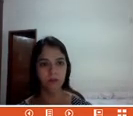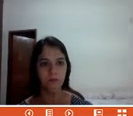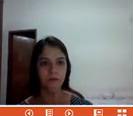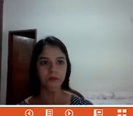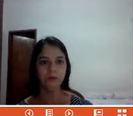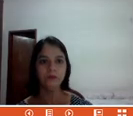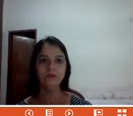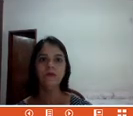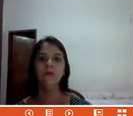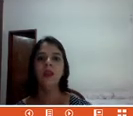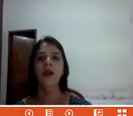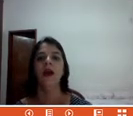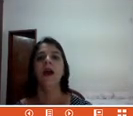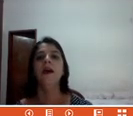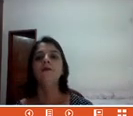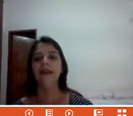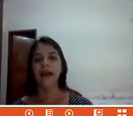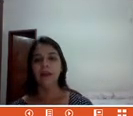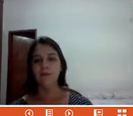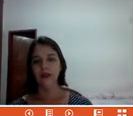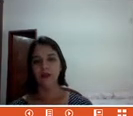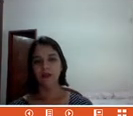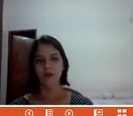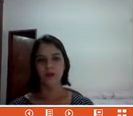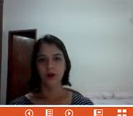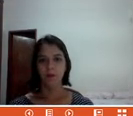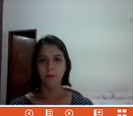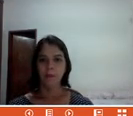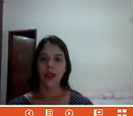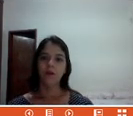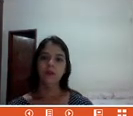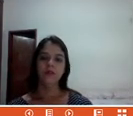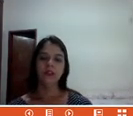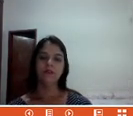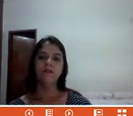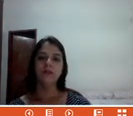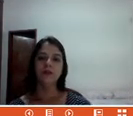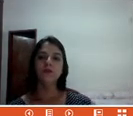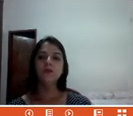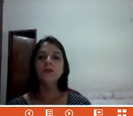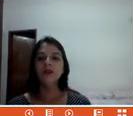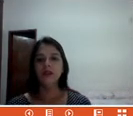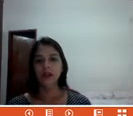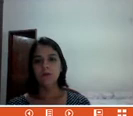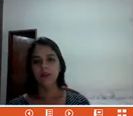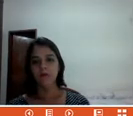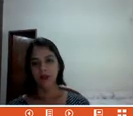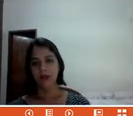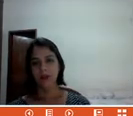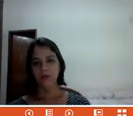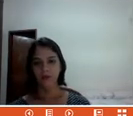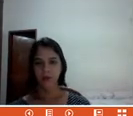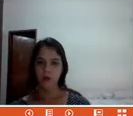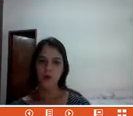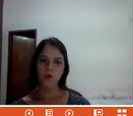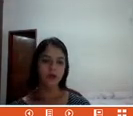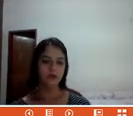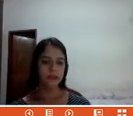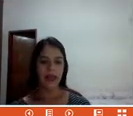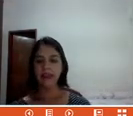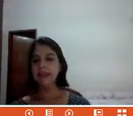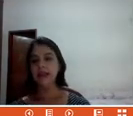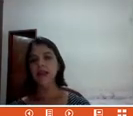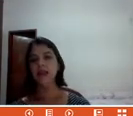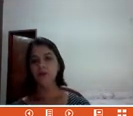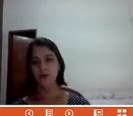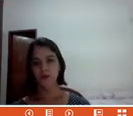surda. Um detalhe importante, pessoal. Quando você vai fazer um curso de Libras, por exemplo, ou quando você